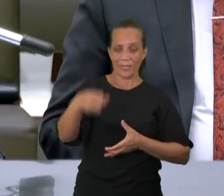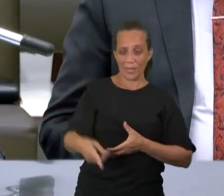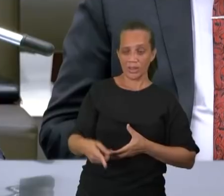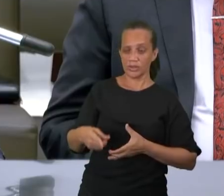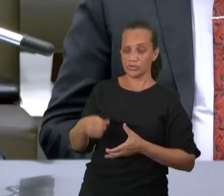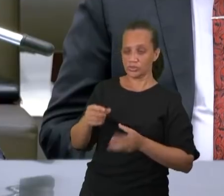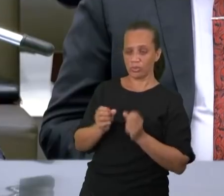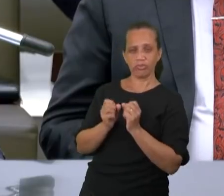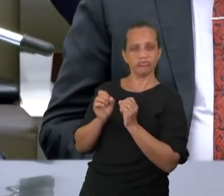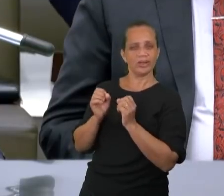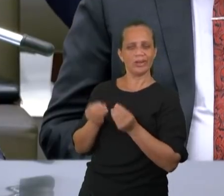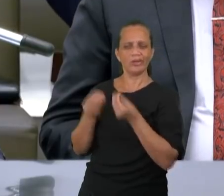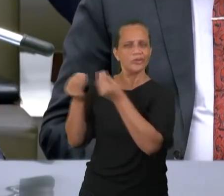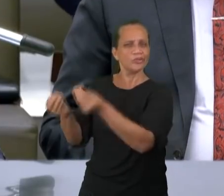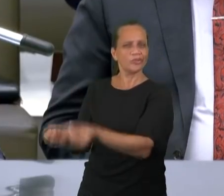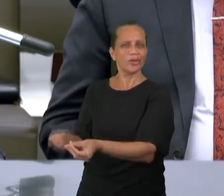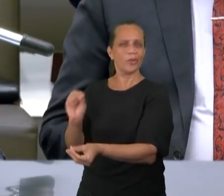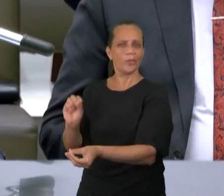cova dos leões.